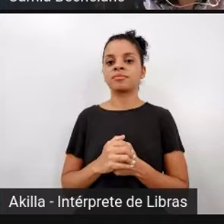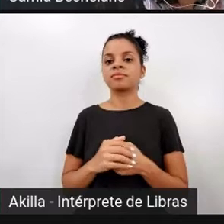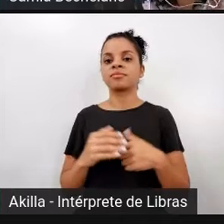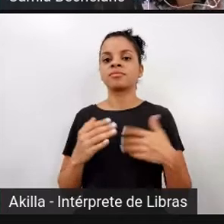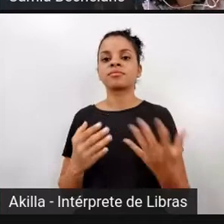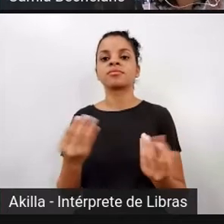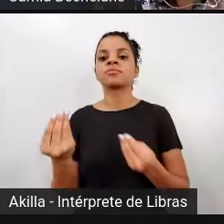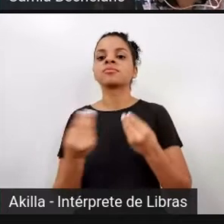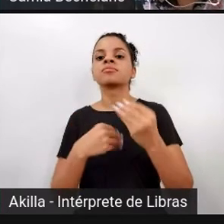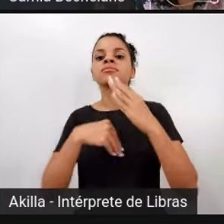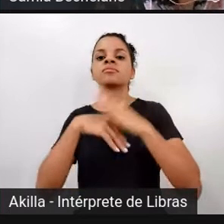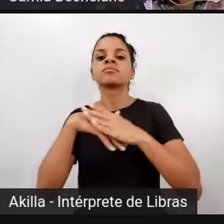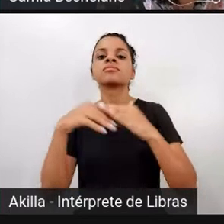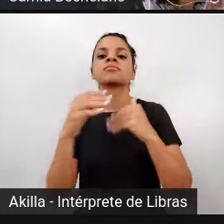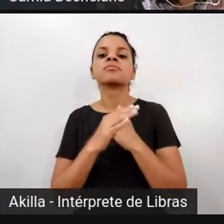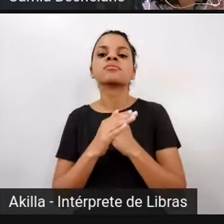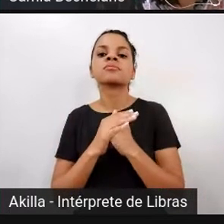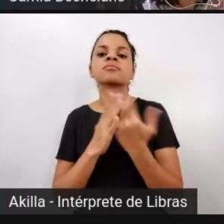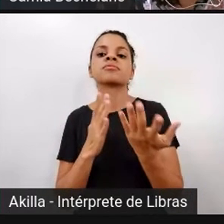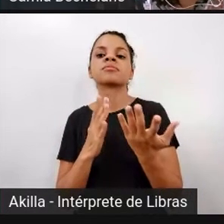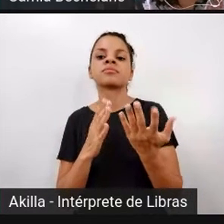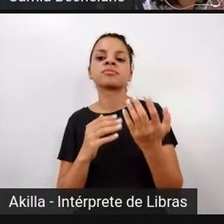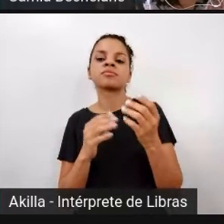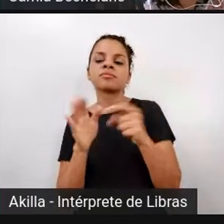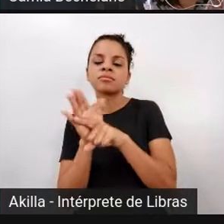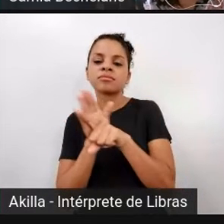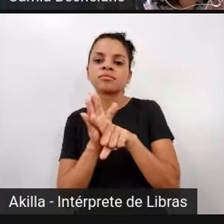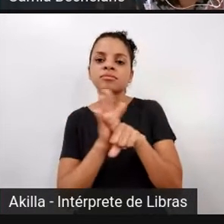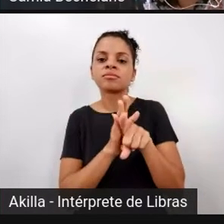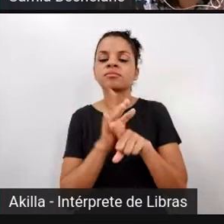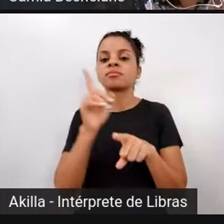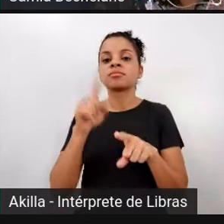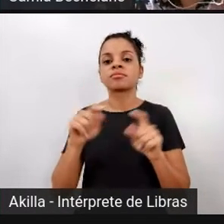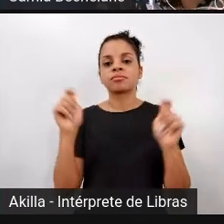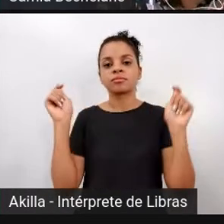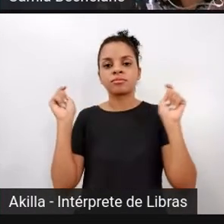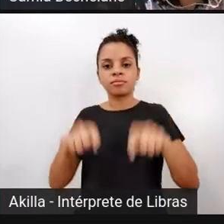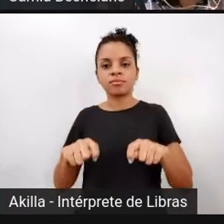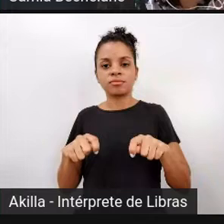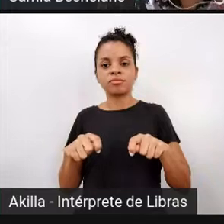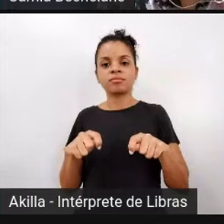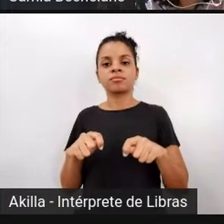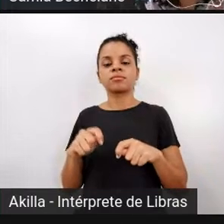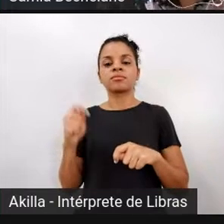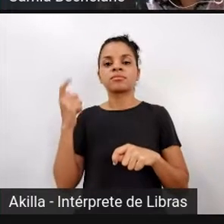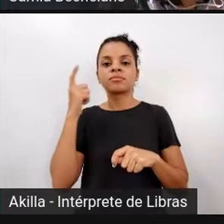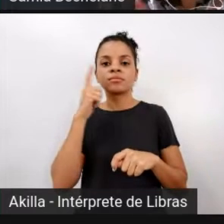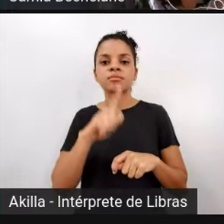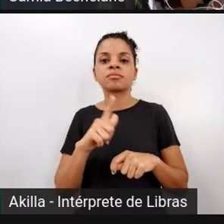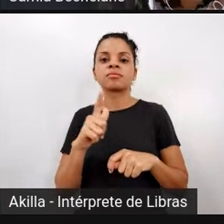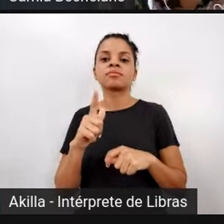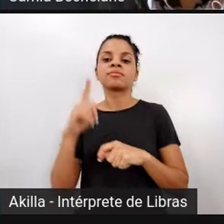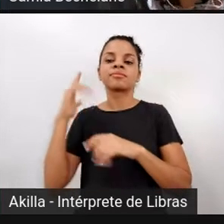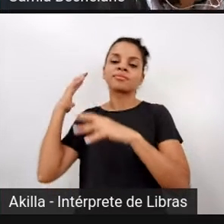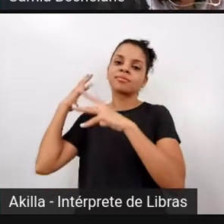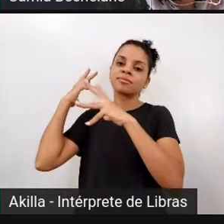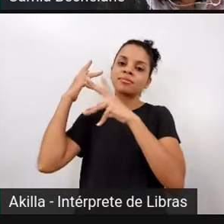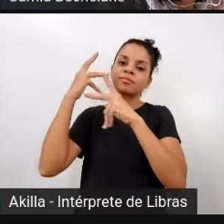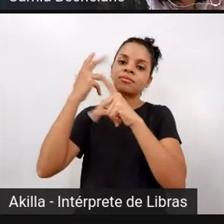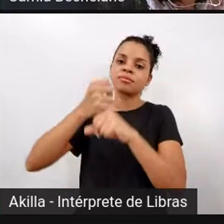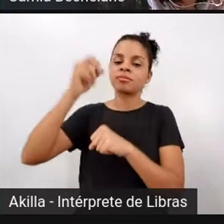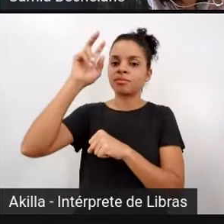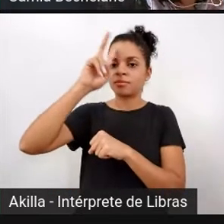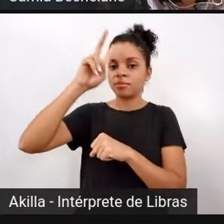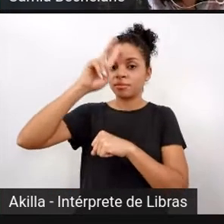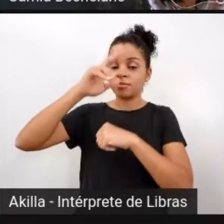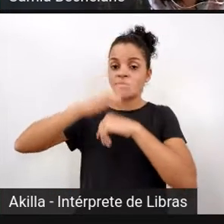é justamente a flexibilidade, né? E a possibilidade de levar em conta um contexto histórico e cultural e as práticas